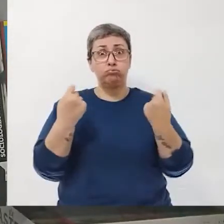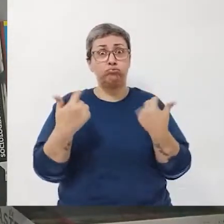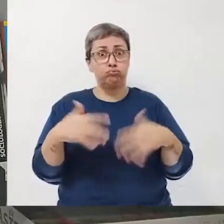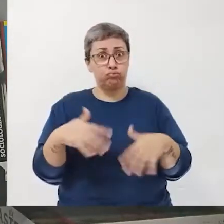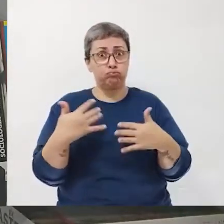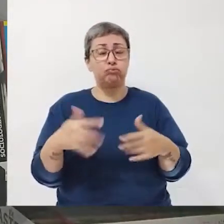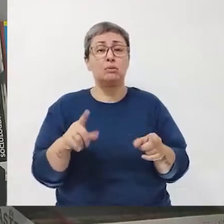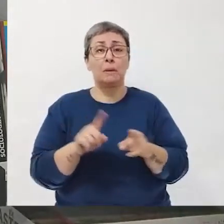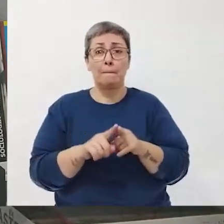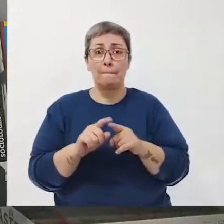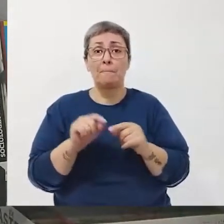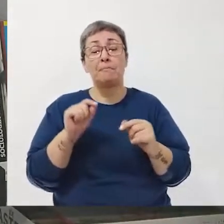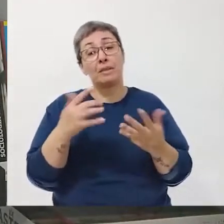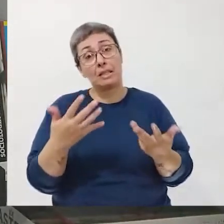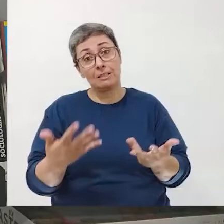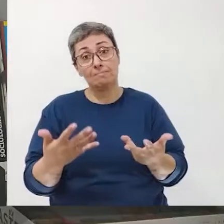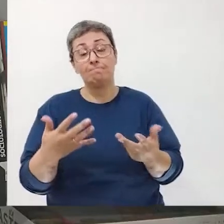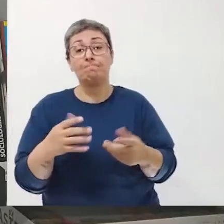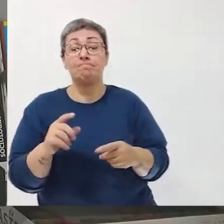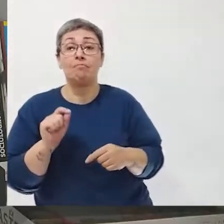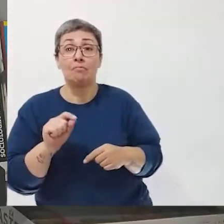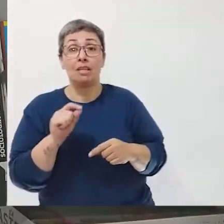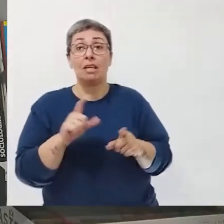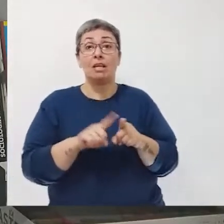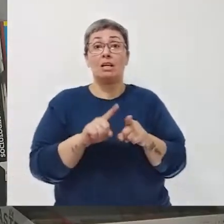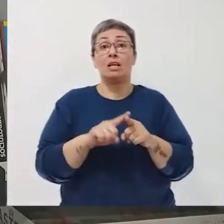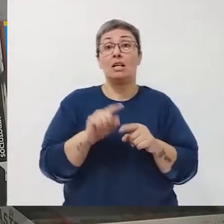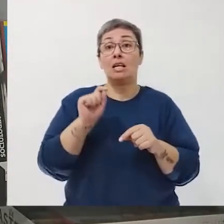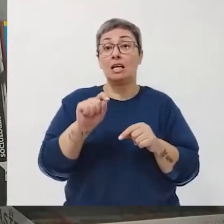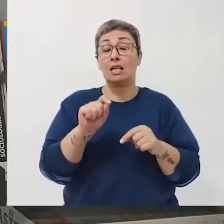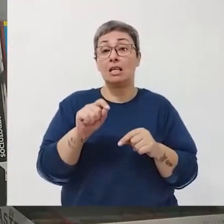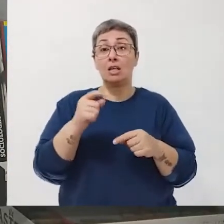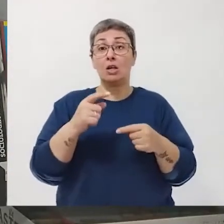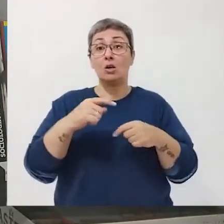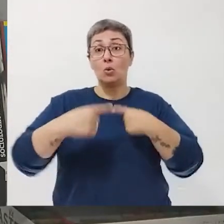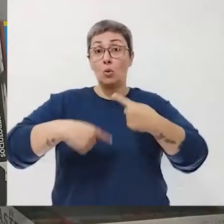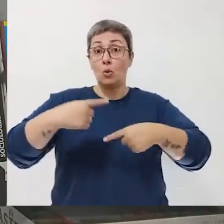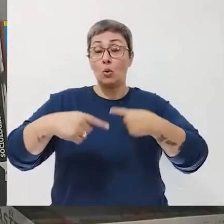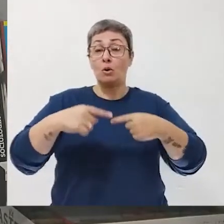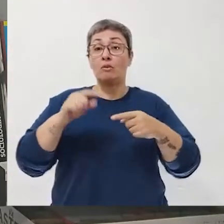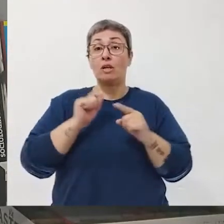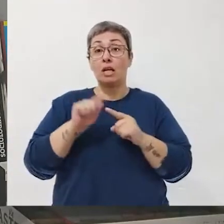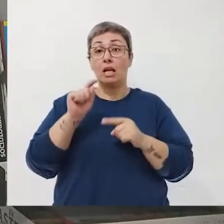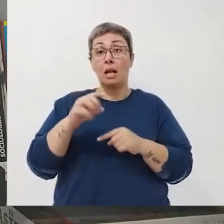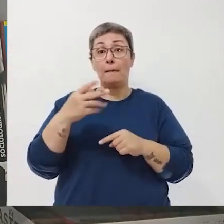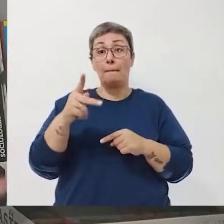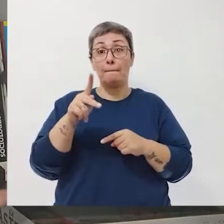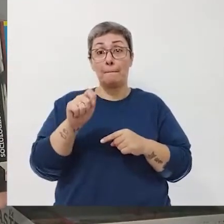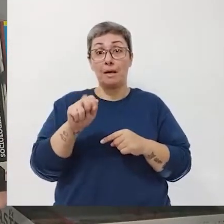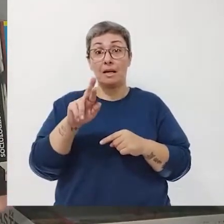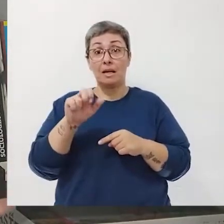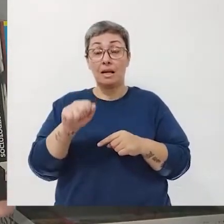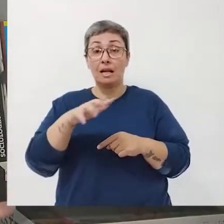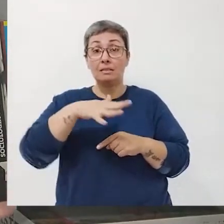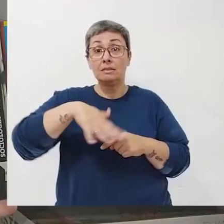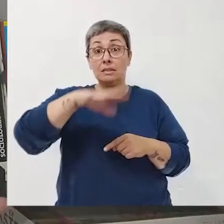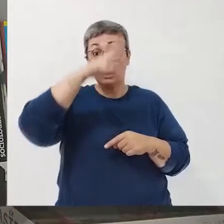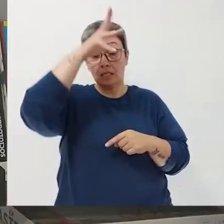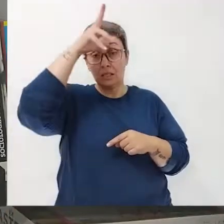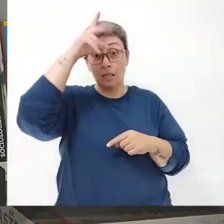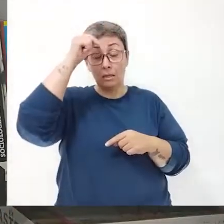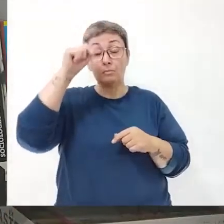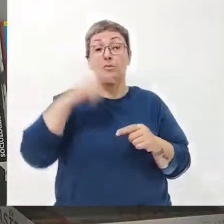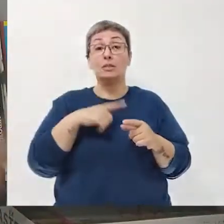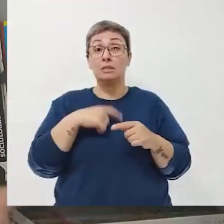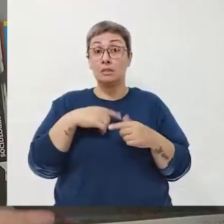verdade? Enfim, essa usina de Belo Monte, ela fica no Pará, que é ali em plena região amazônica mesmo,